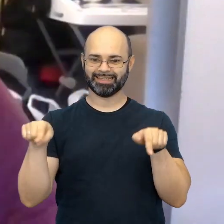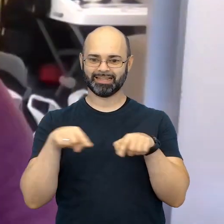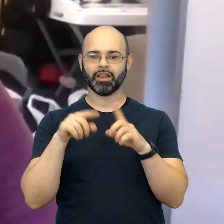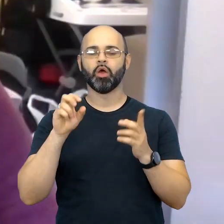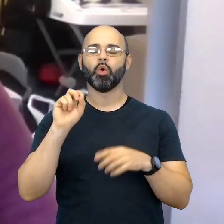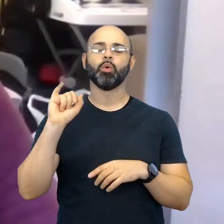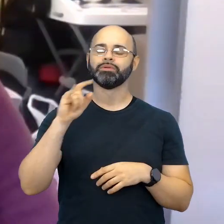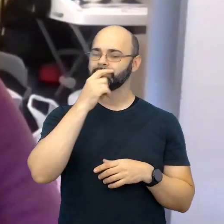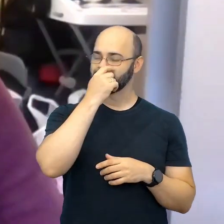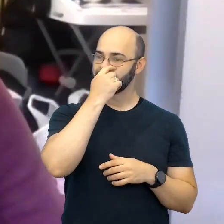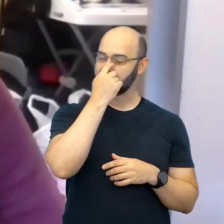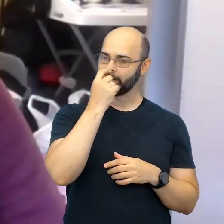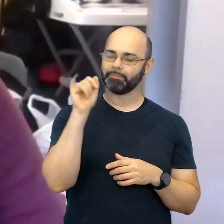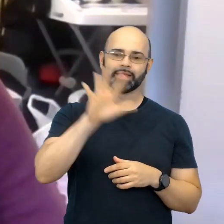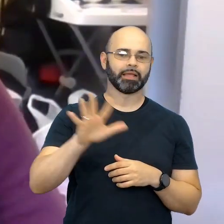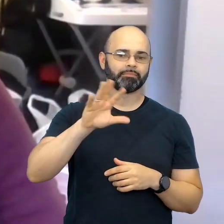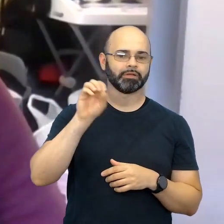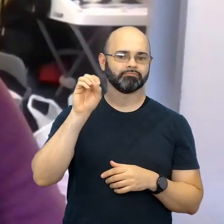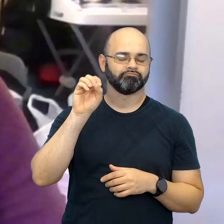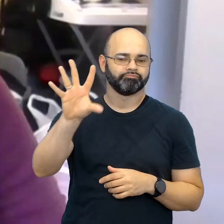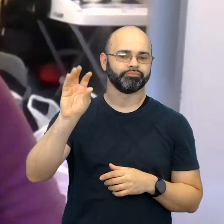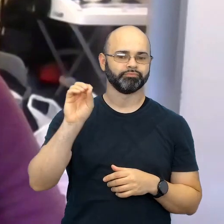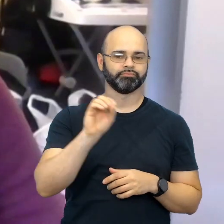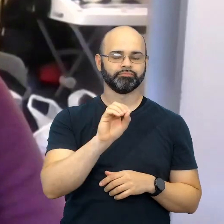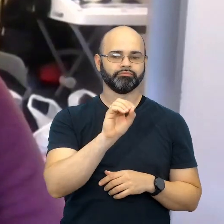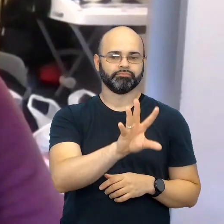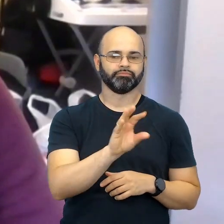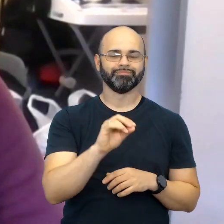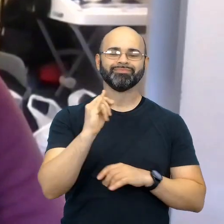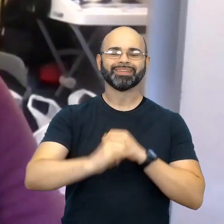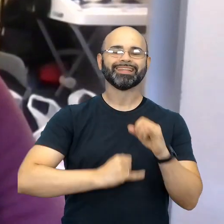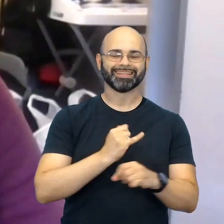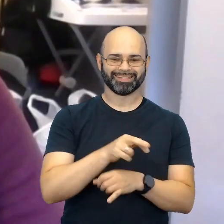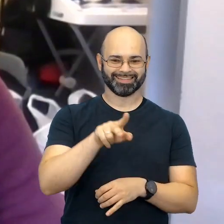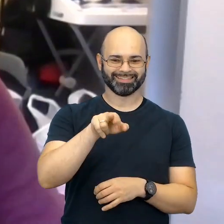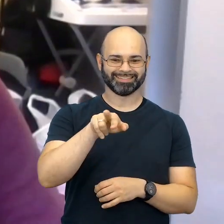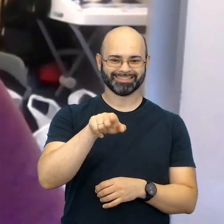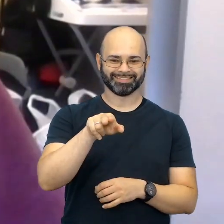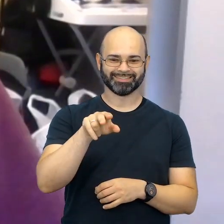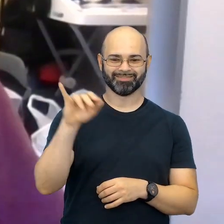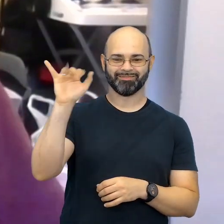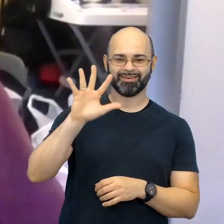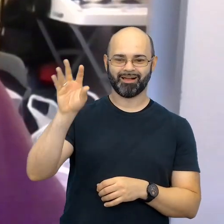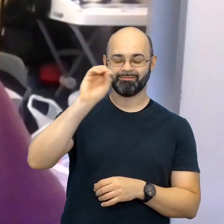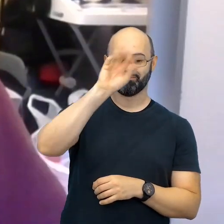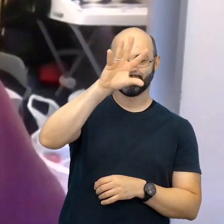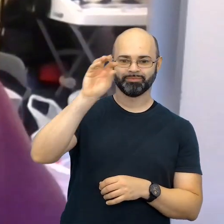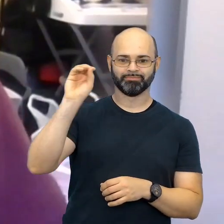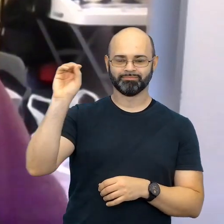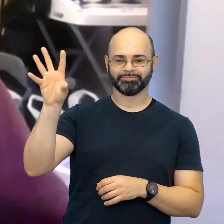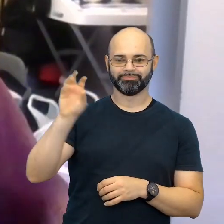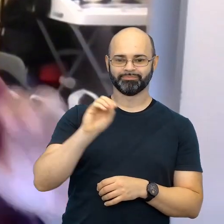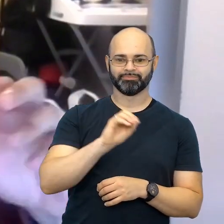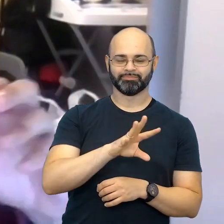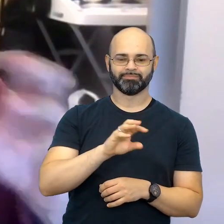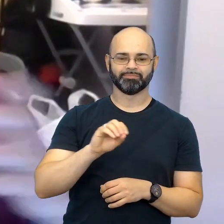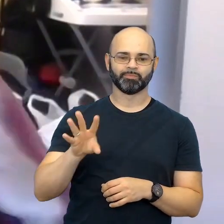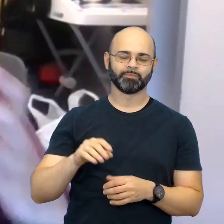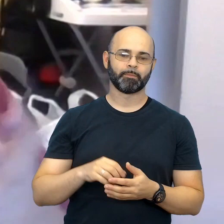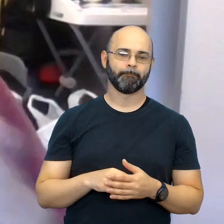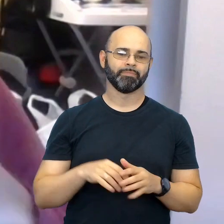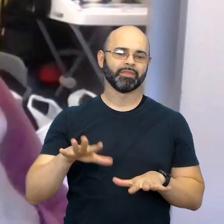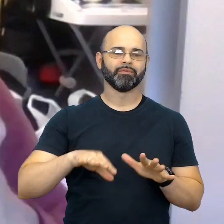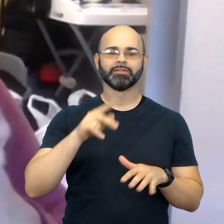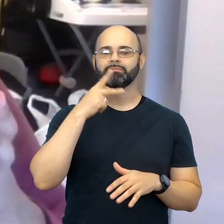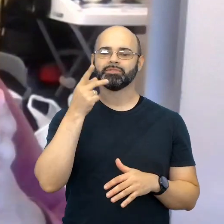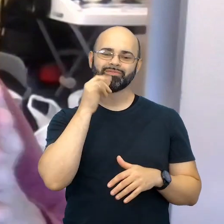imagem estranha, ou como tem muito na linguagem da internet, por exemplo, nos últimos anos, quando a pessoa está ali